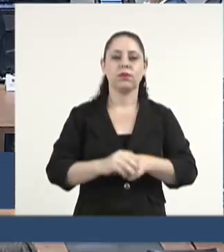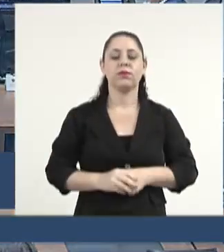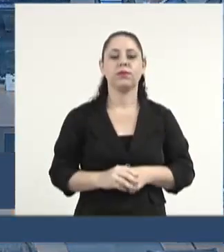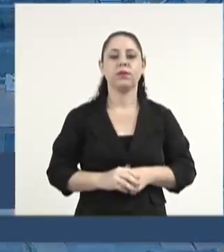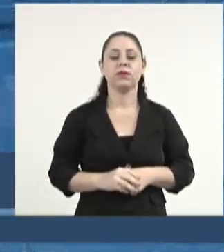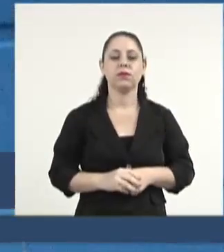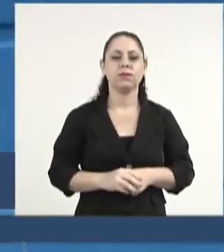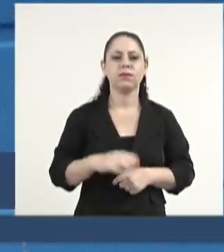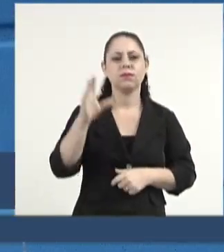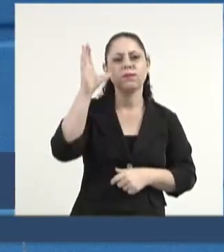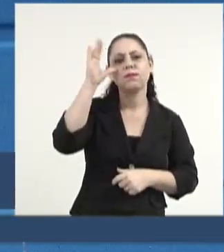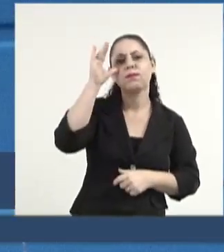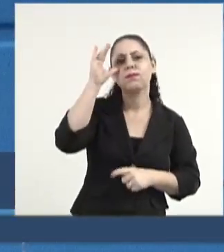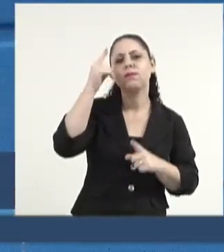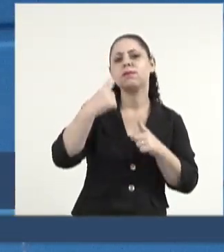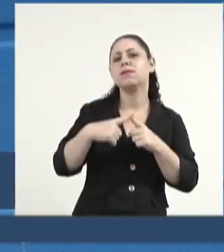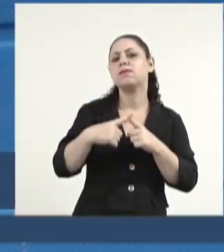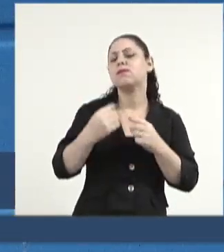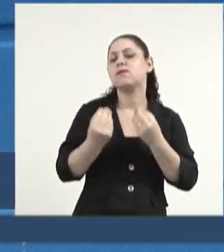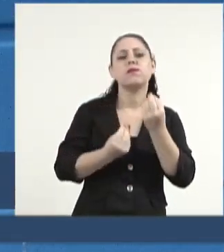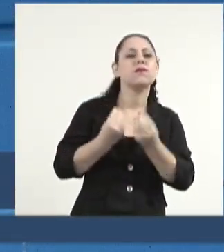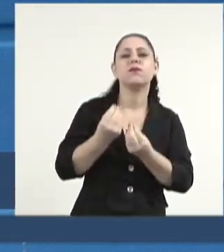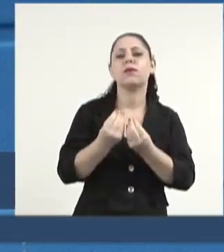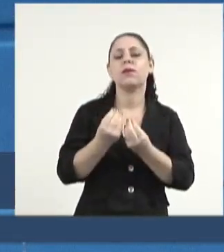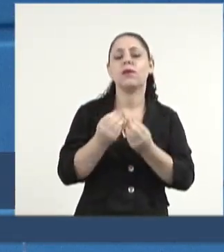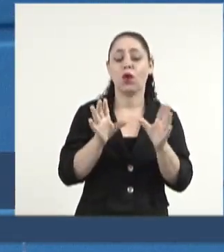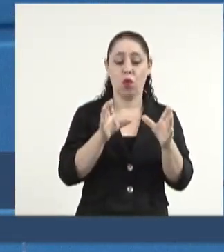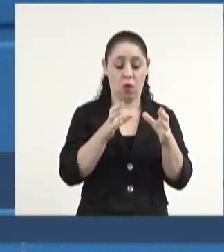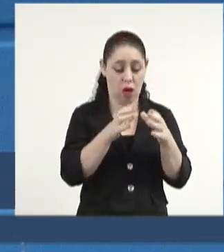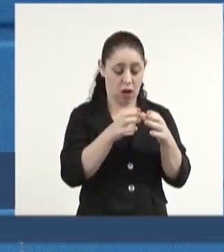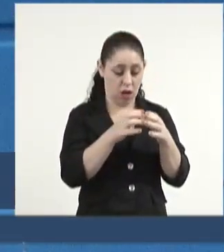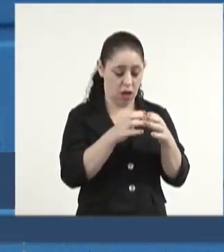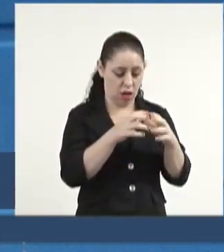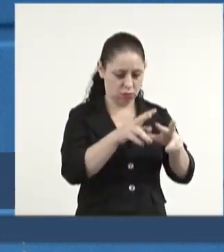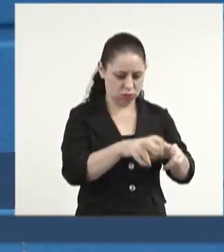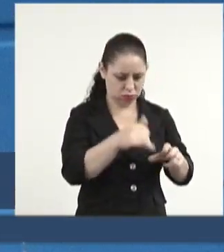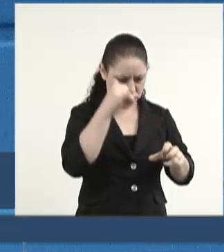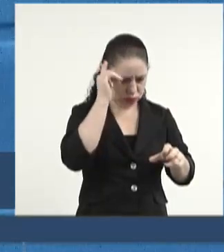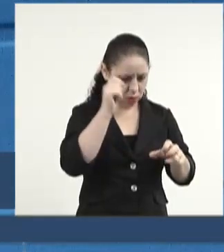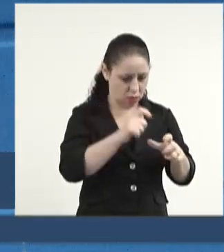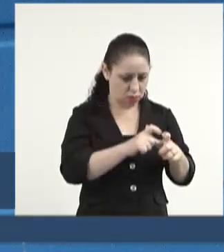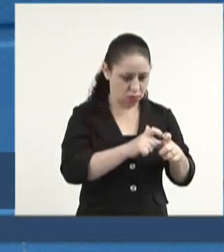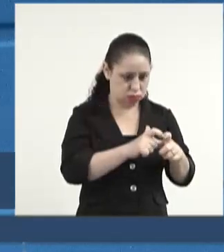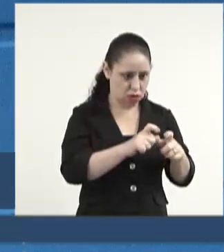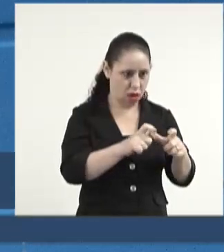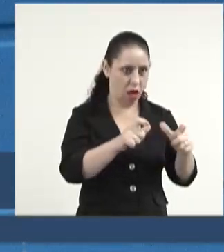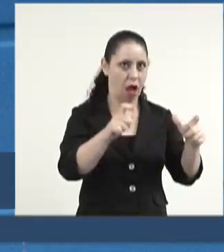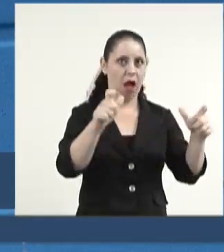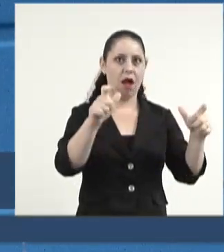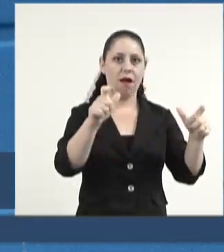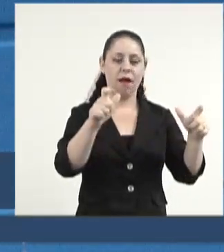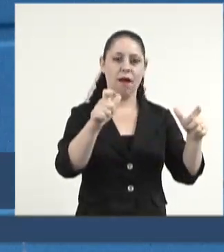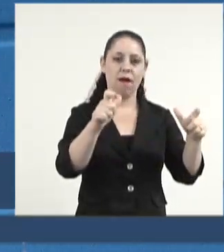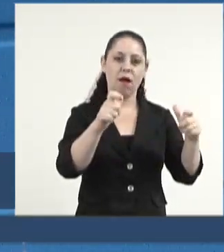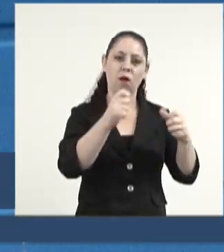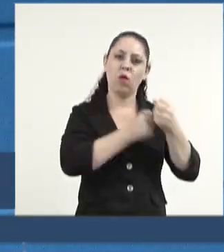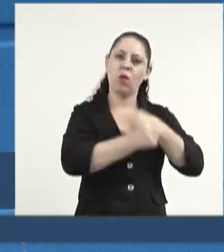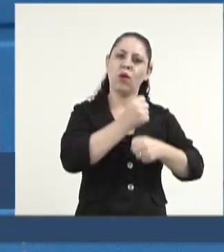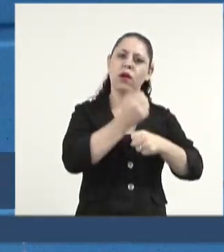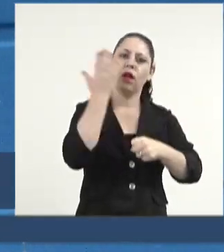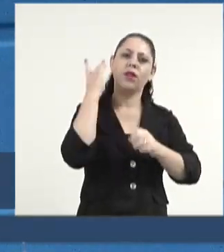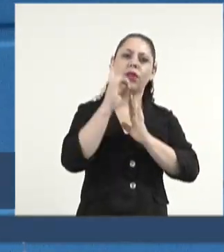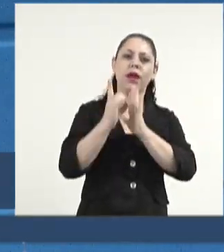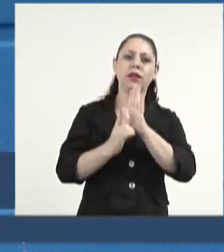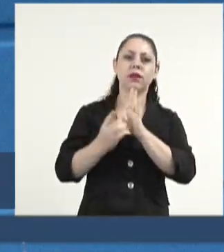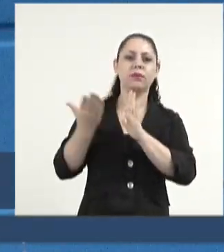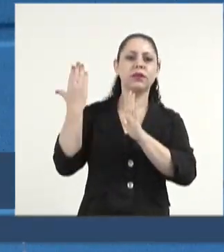é curioso porque, como esse setor teve uma prosperidade magnífica nos últimos anos, na última